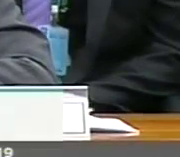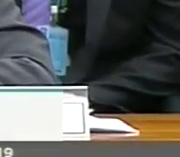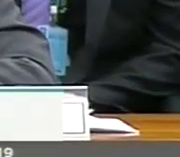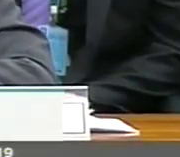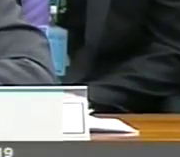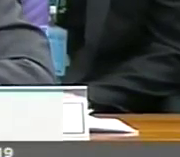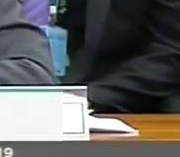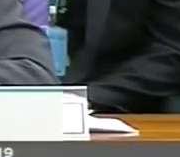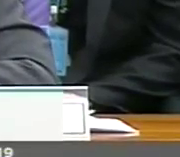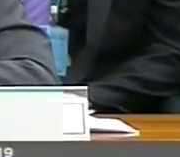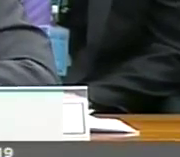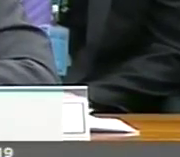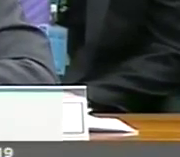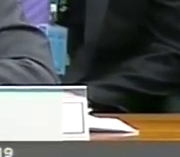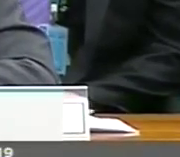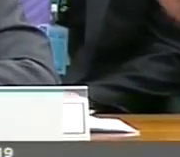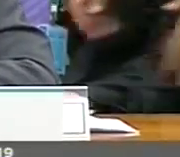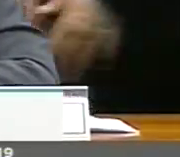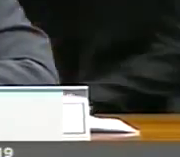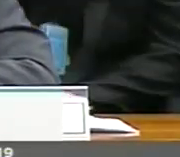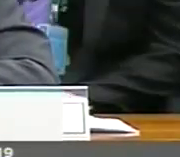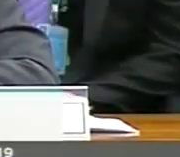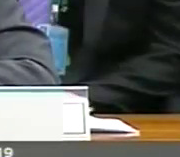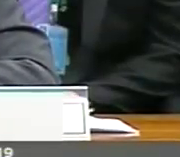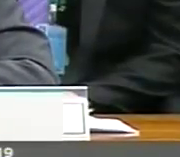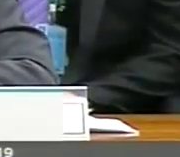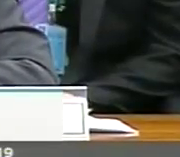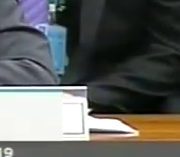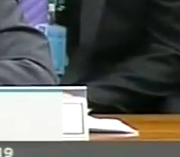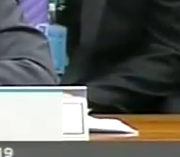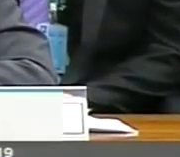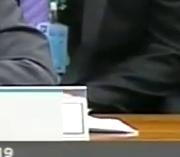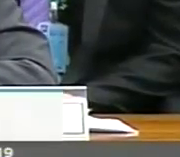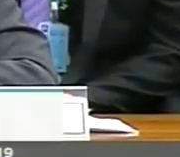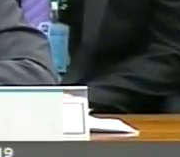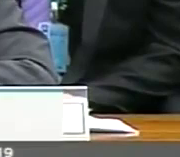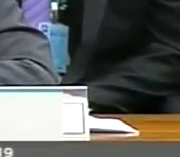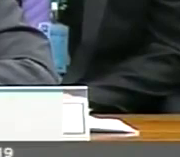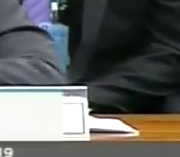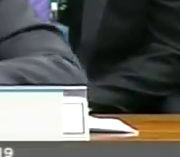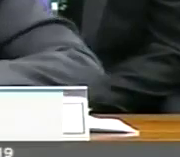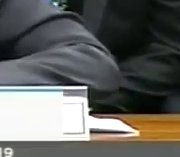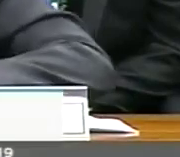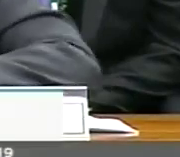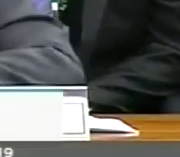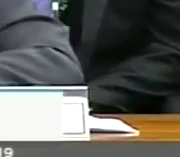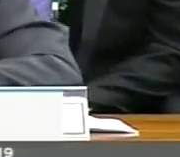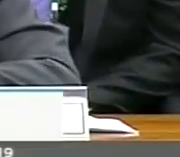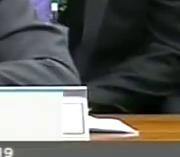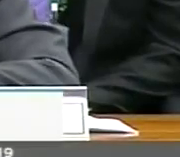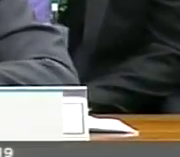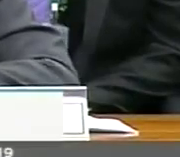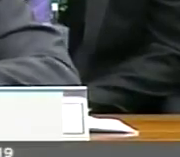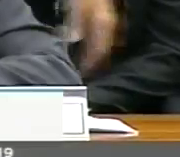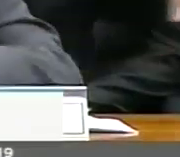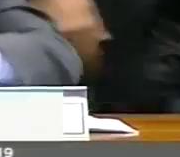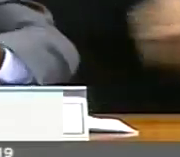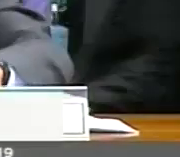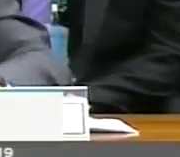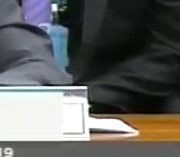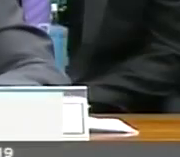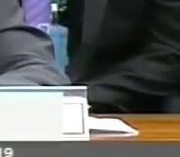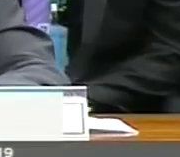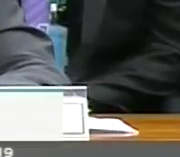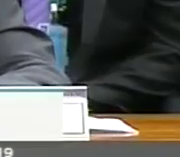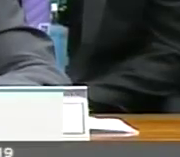mérito. Essa é a estratégia natural de quem não tem razão. Registro com orgulho